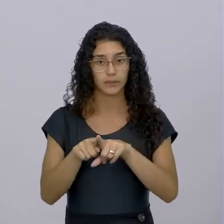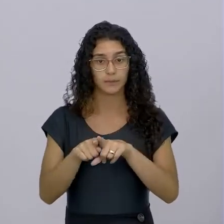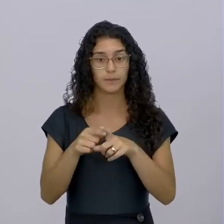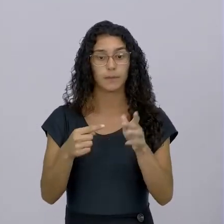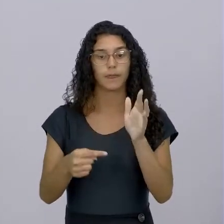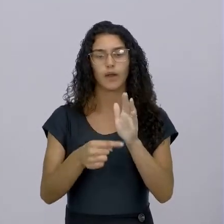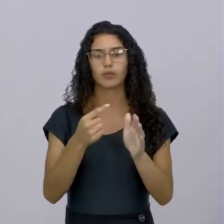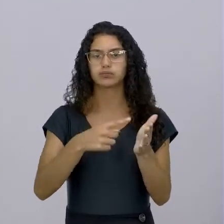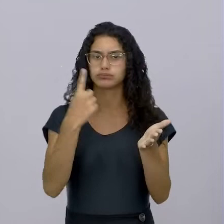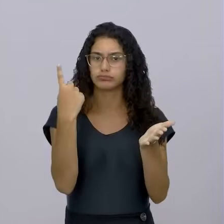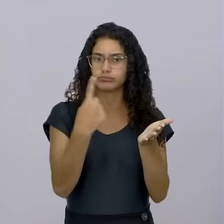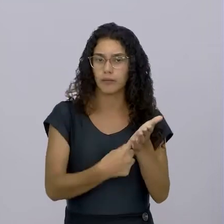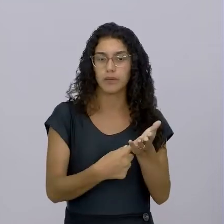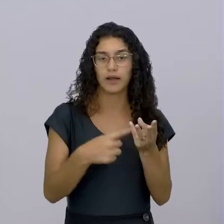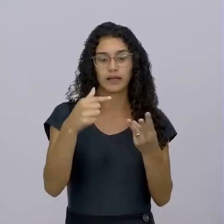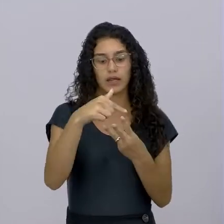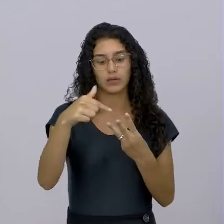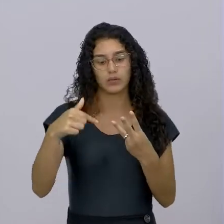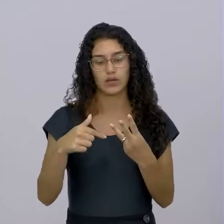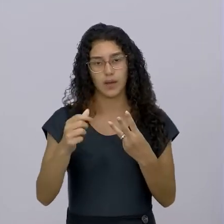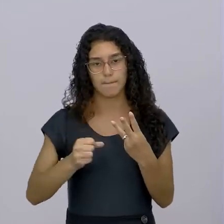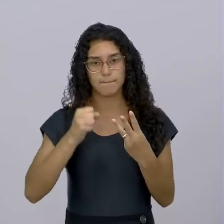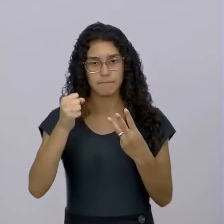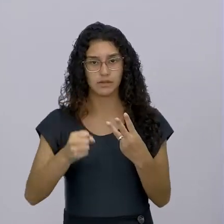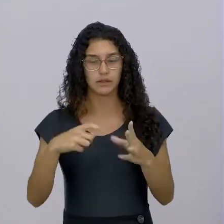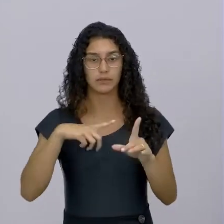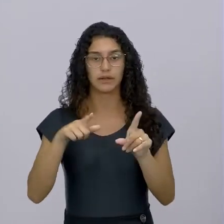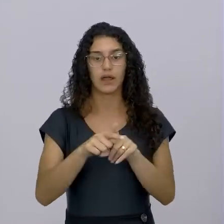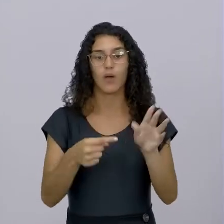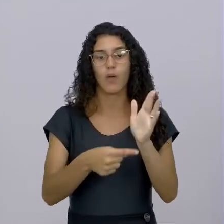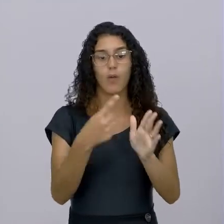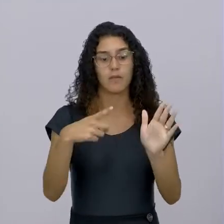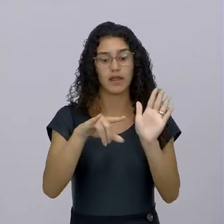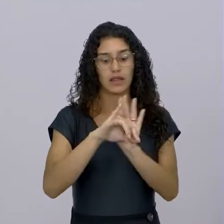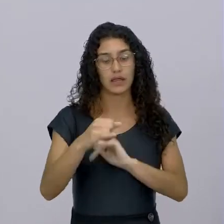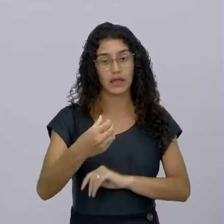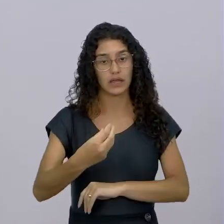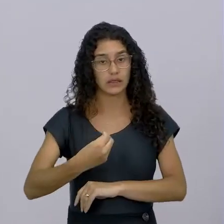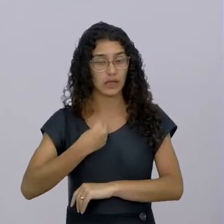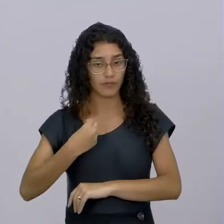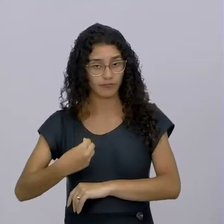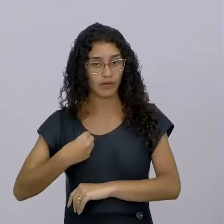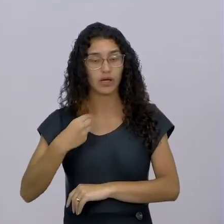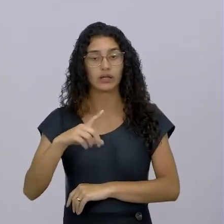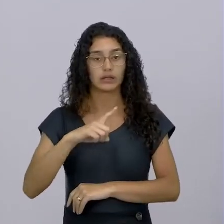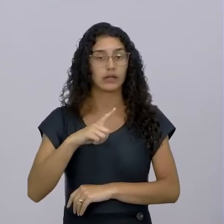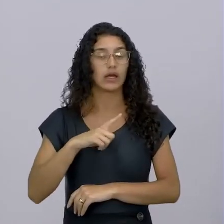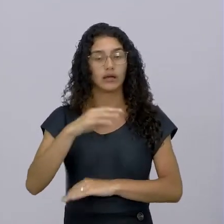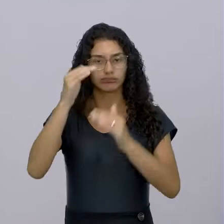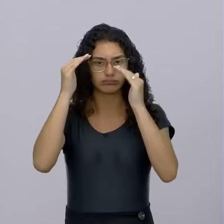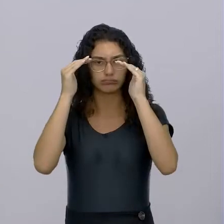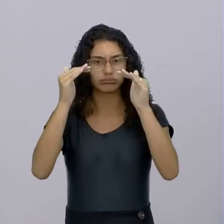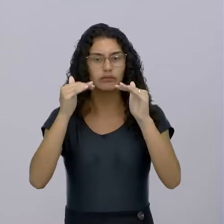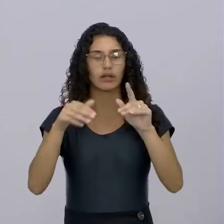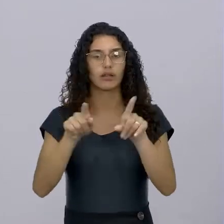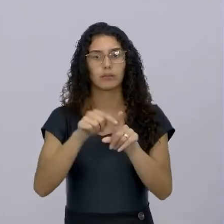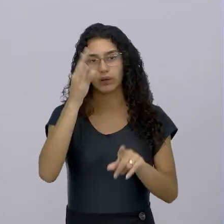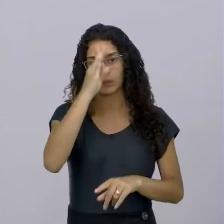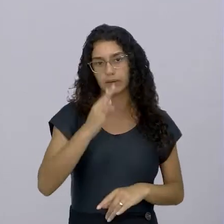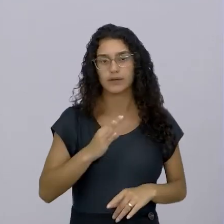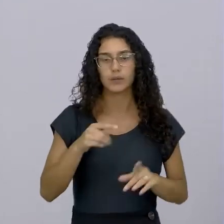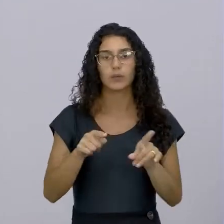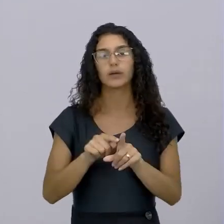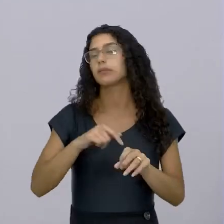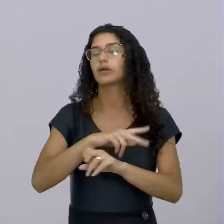um acordo entre os três poderes para que uma lei ela exista e seja cumprida no Brasil e